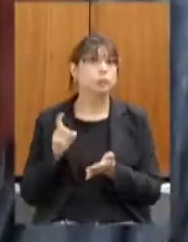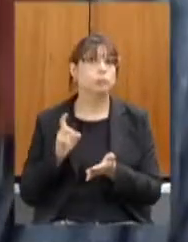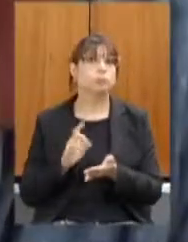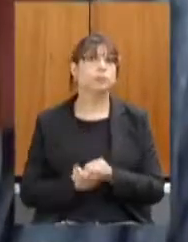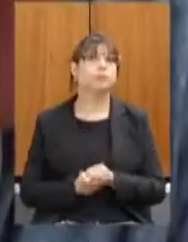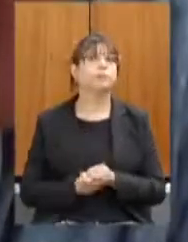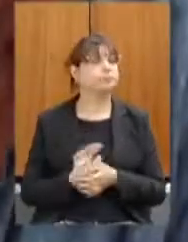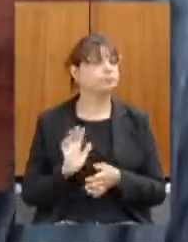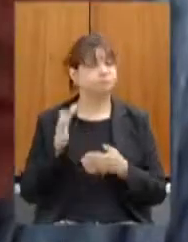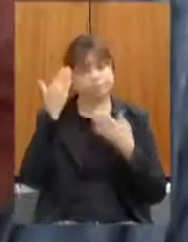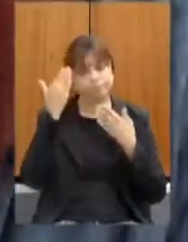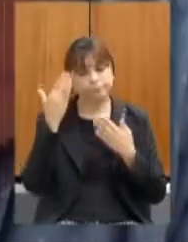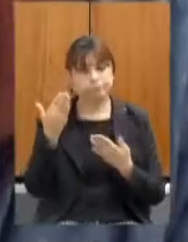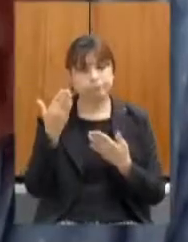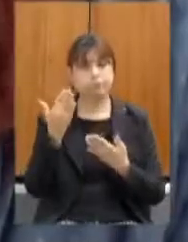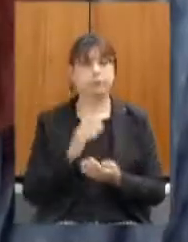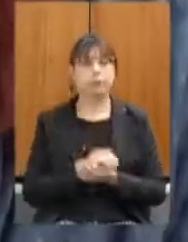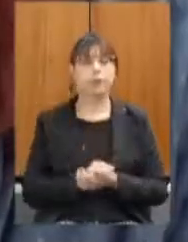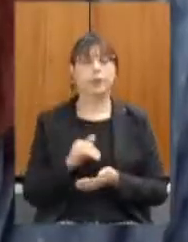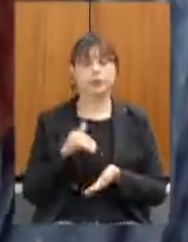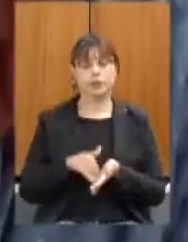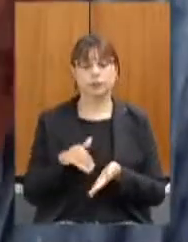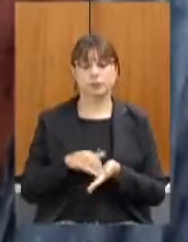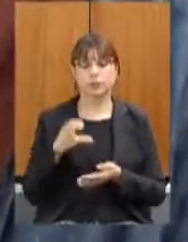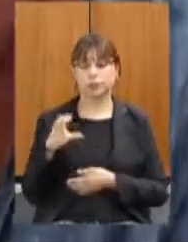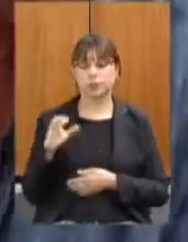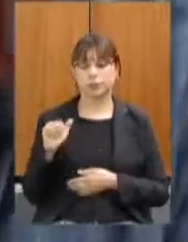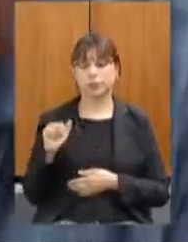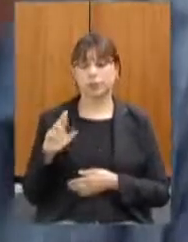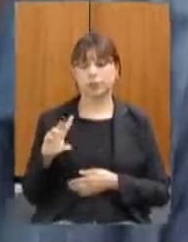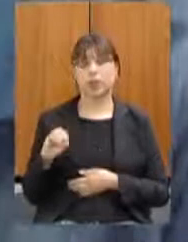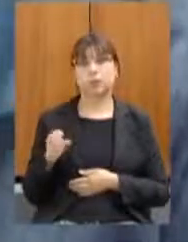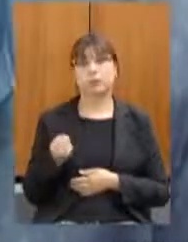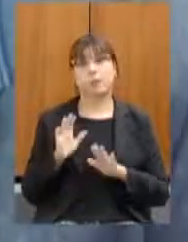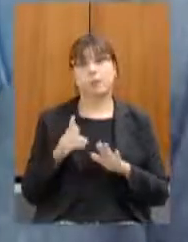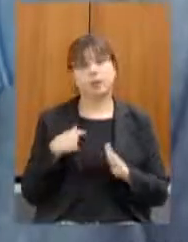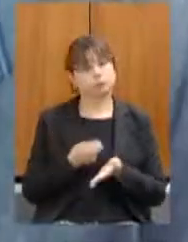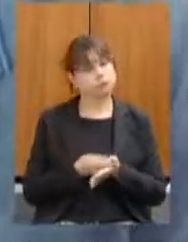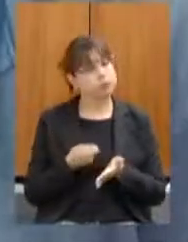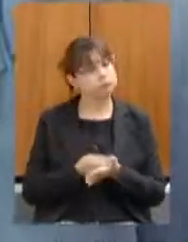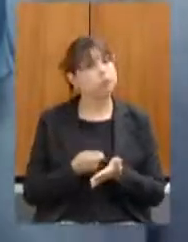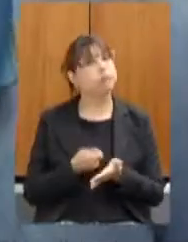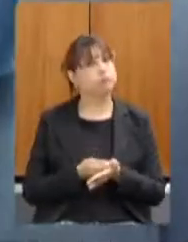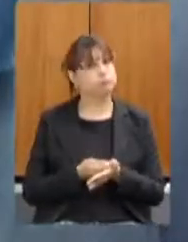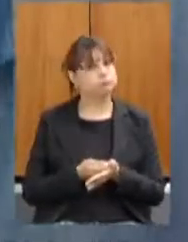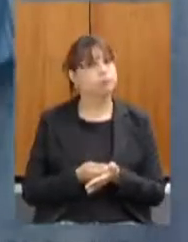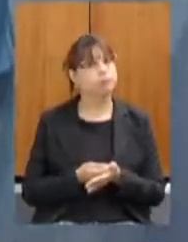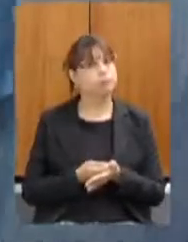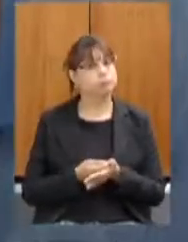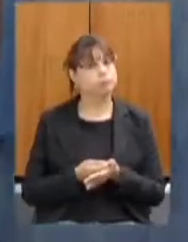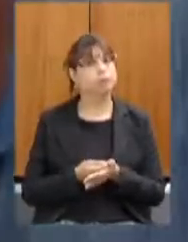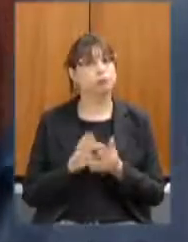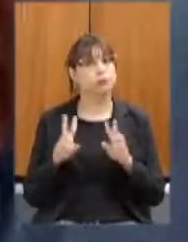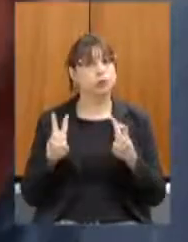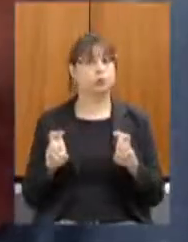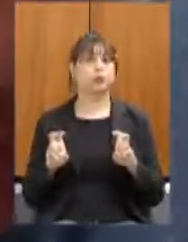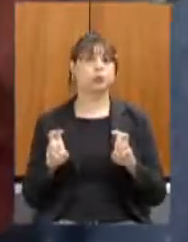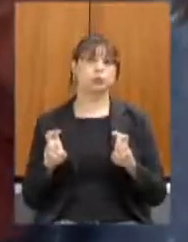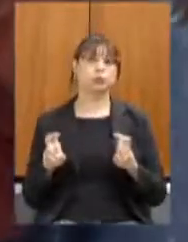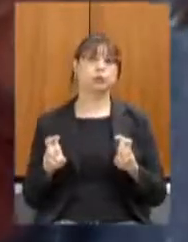aberto eu quero agradecer o nosso catar Carlos Eduardo mas eu vou insistir um pouco ainda com relação